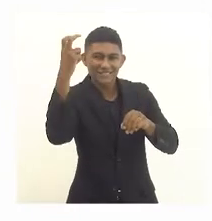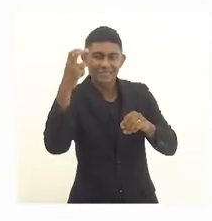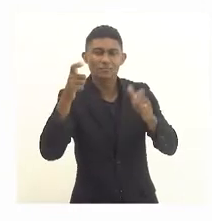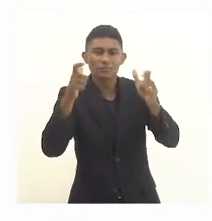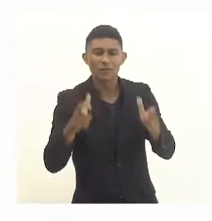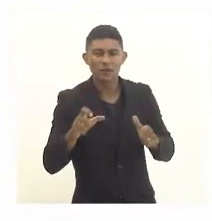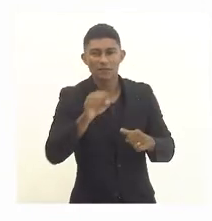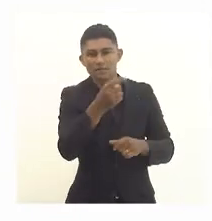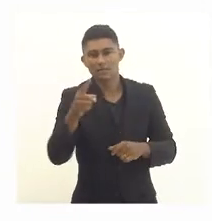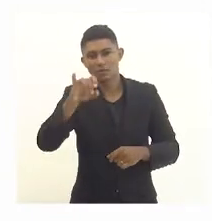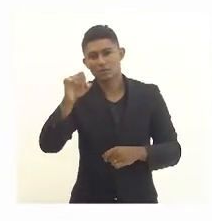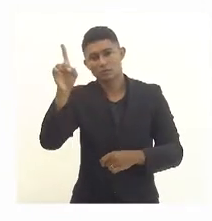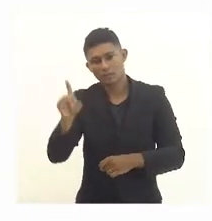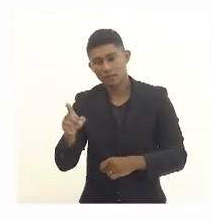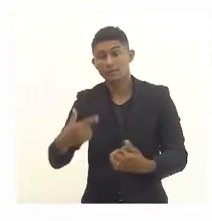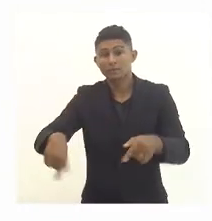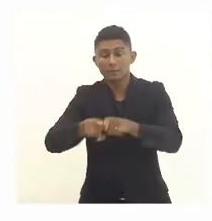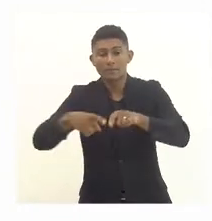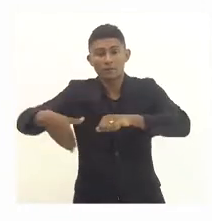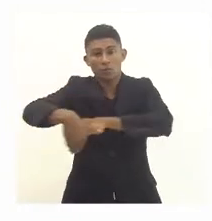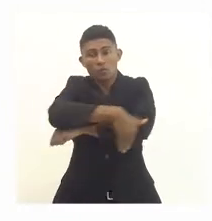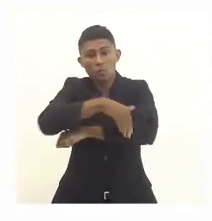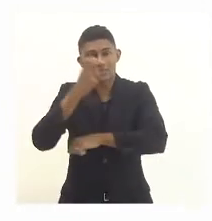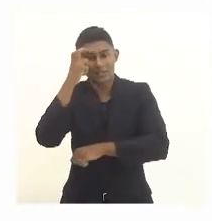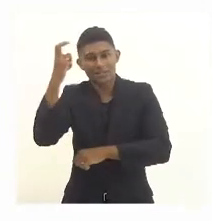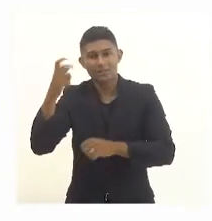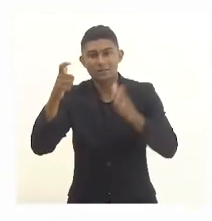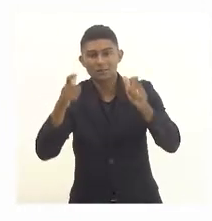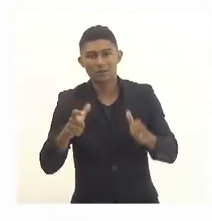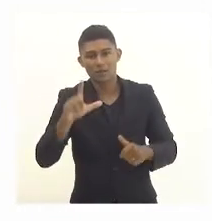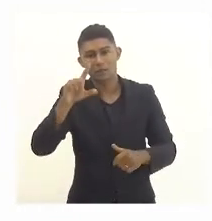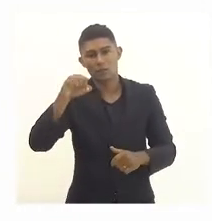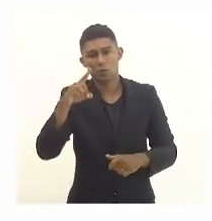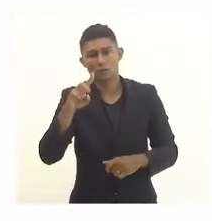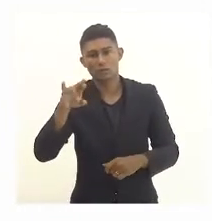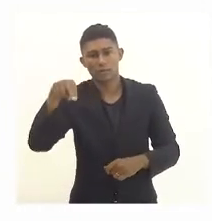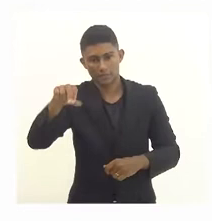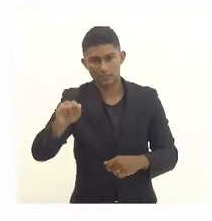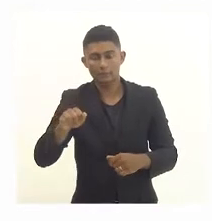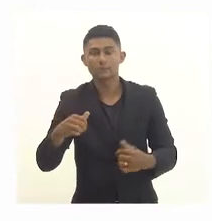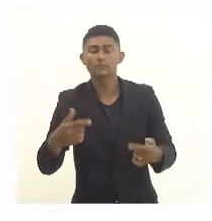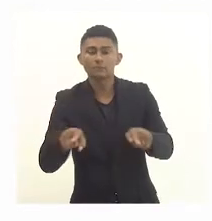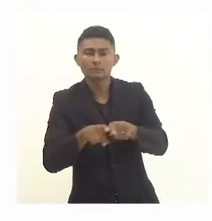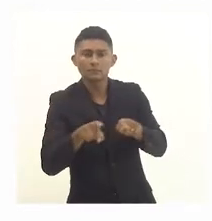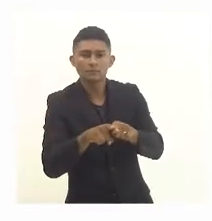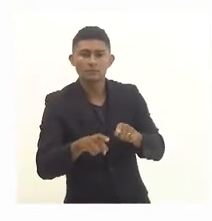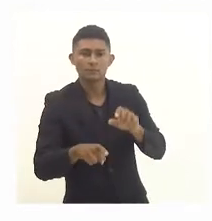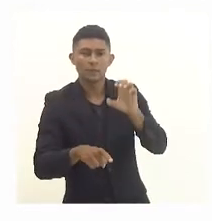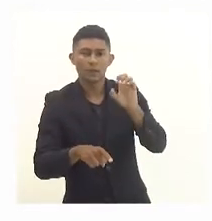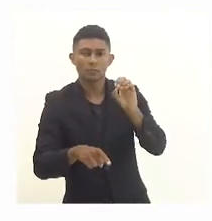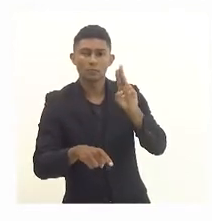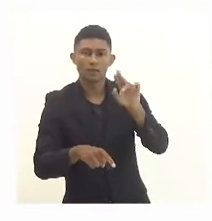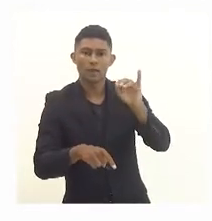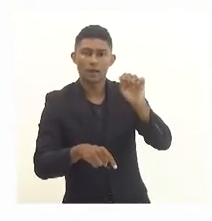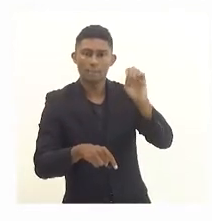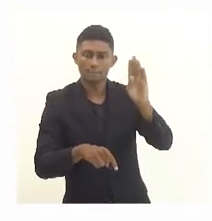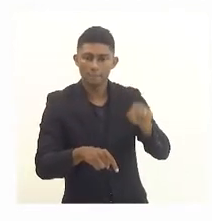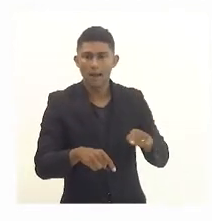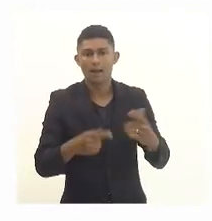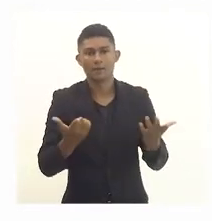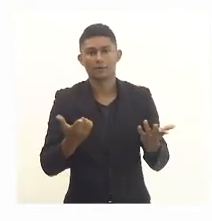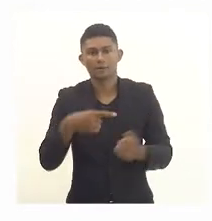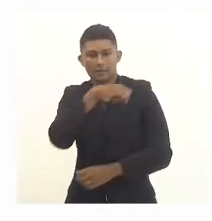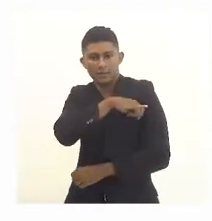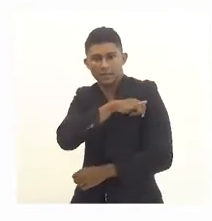dos Campos, já fez uma rua inteligente em Londrina, fornecemos para Cuiabá, Confresa e Viamão, Rio de Janeiro,